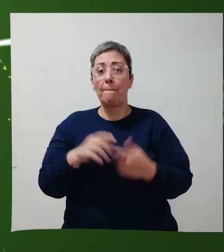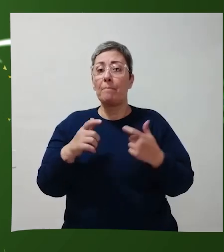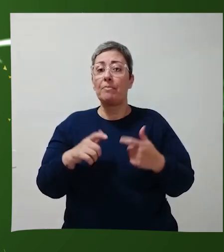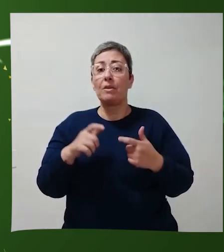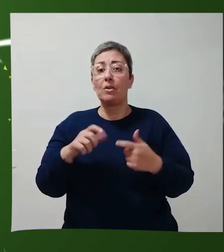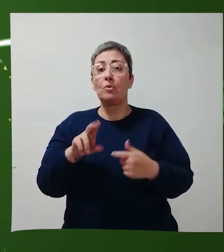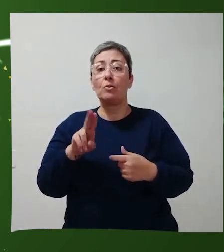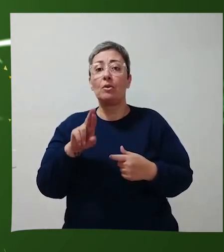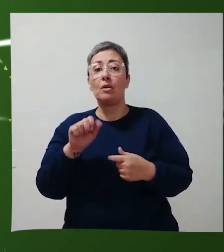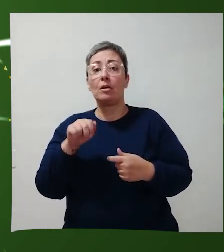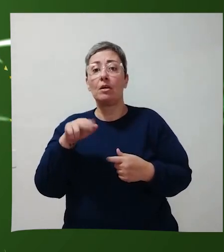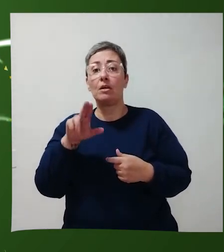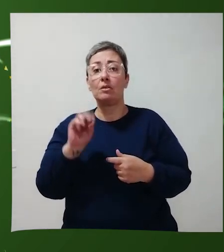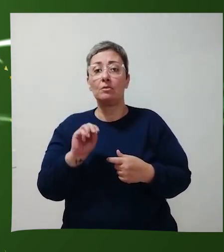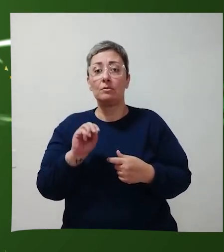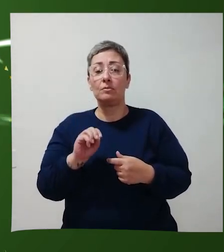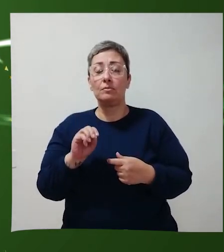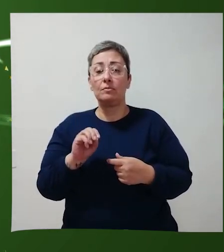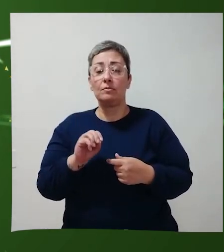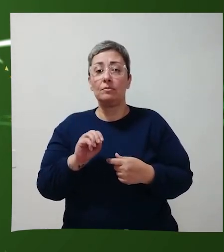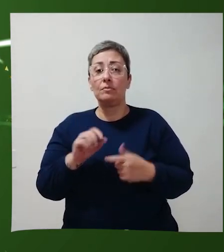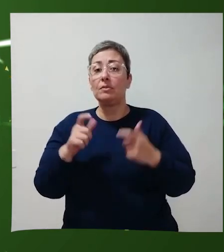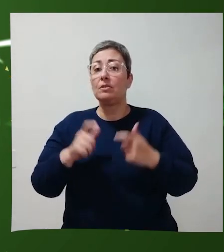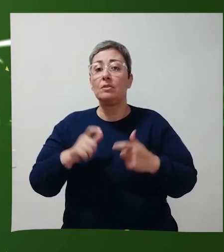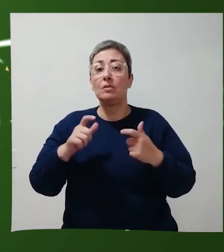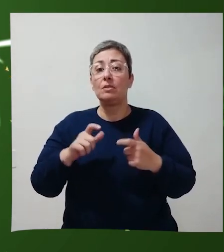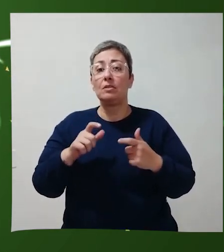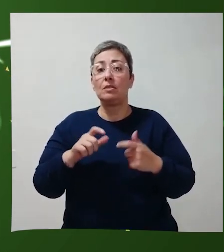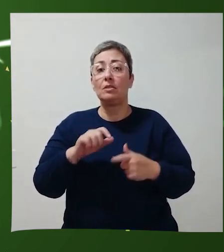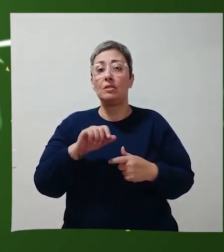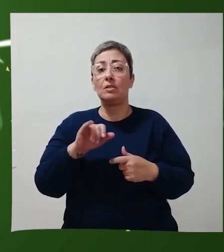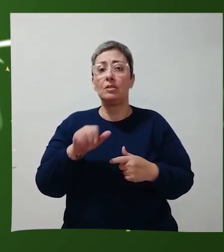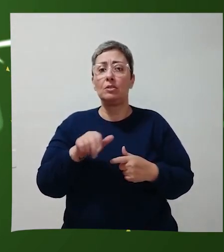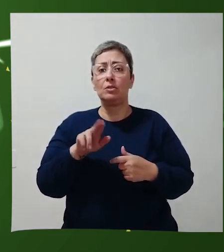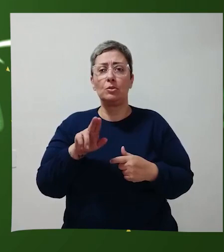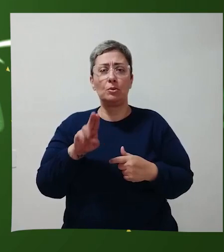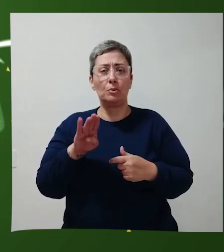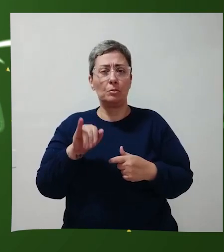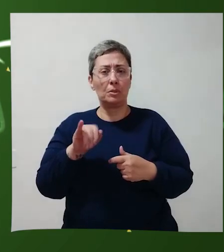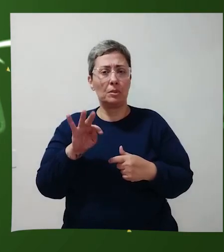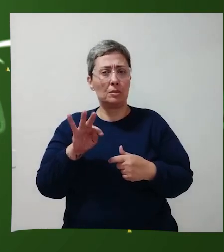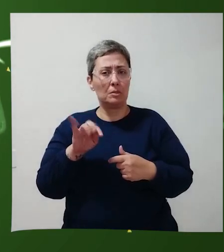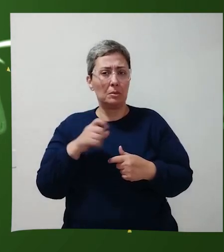Onde está o Urano? Onde está o Júpiter?